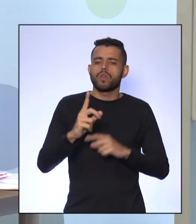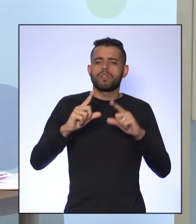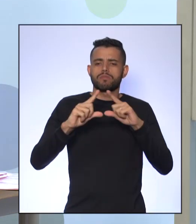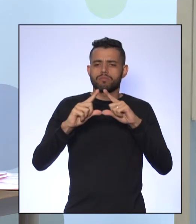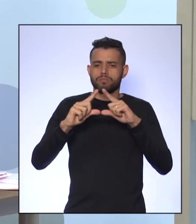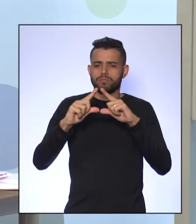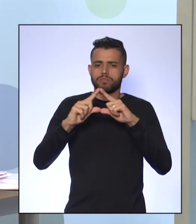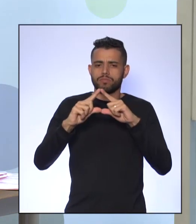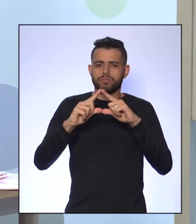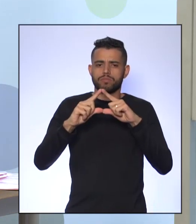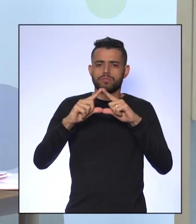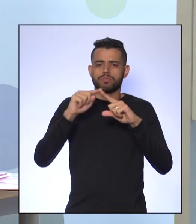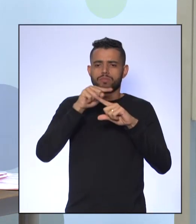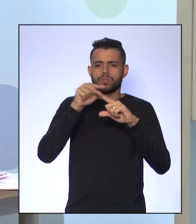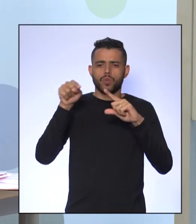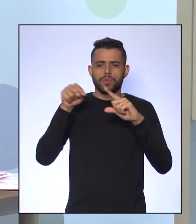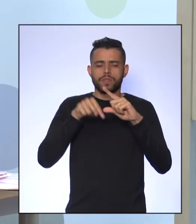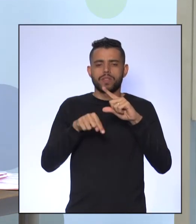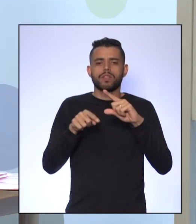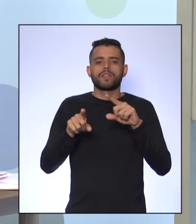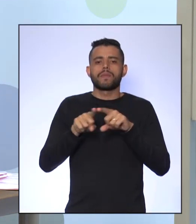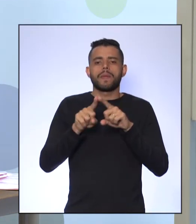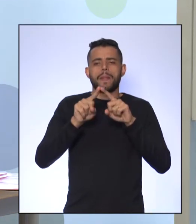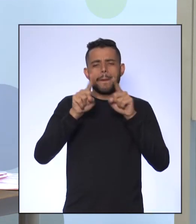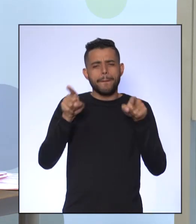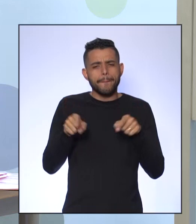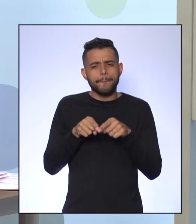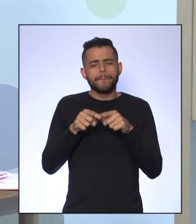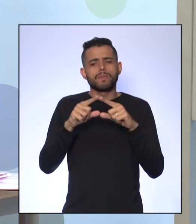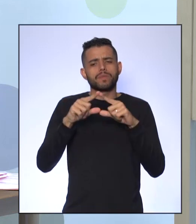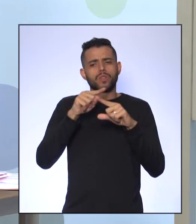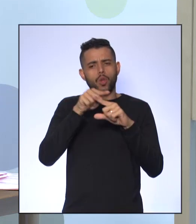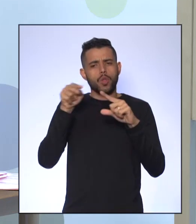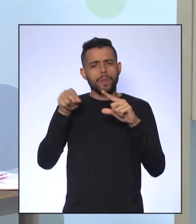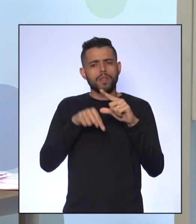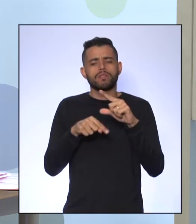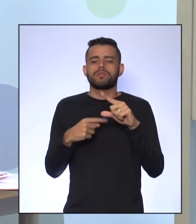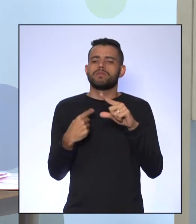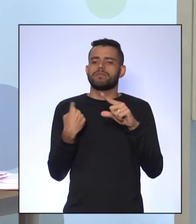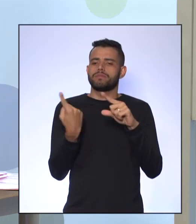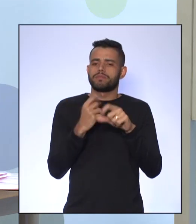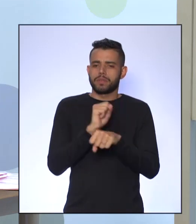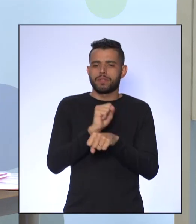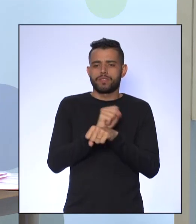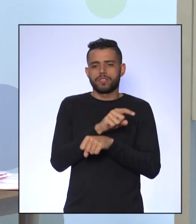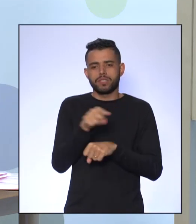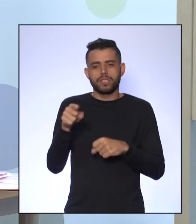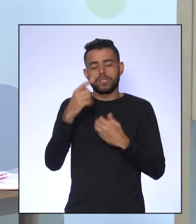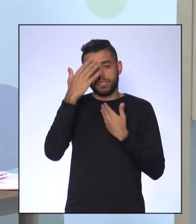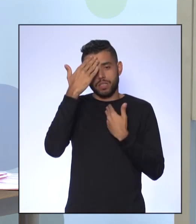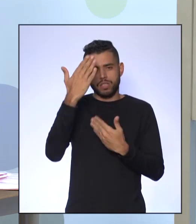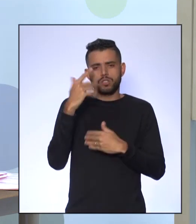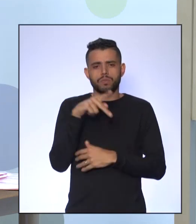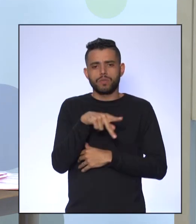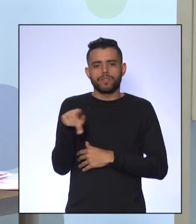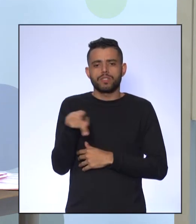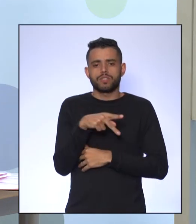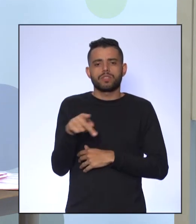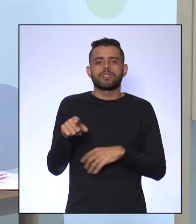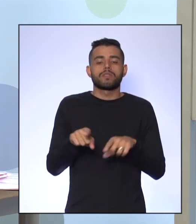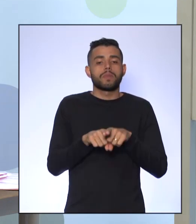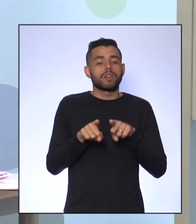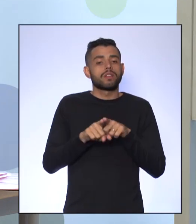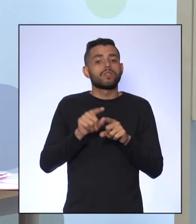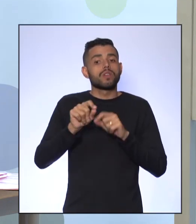trigonometria, ao círculo trigonométrico, e contamos com vocês. Agradeço aos professores, né, e